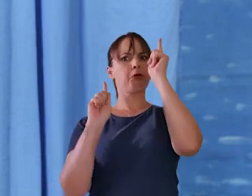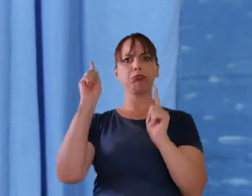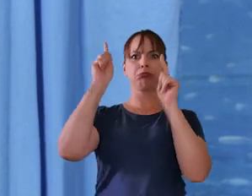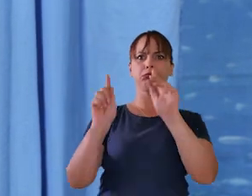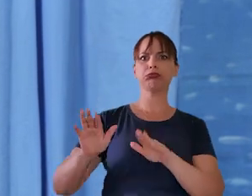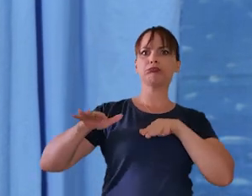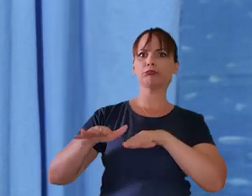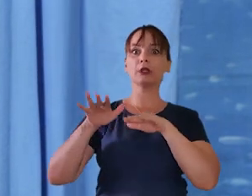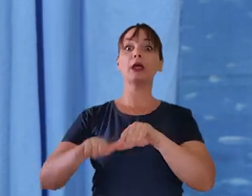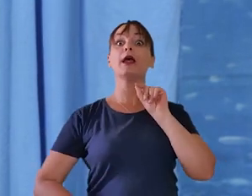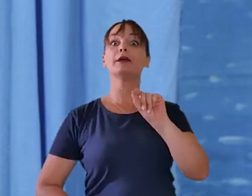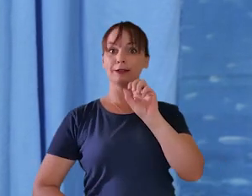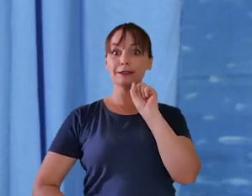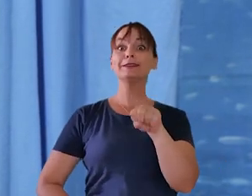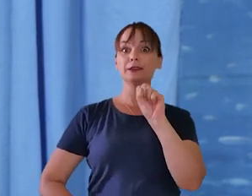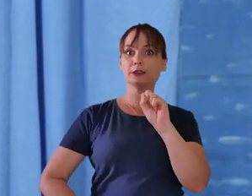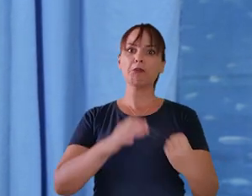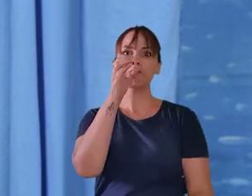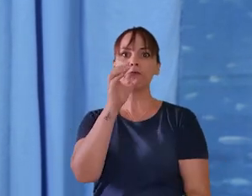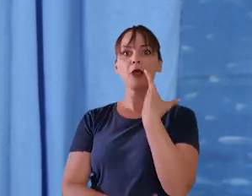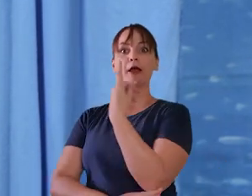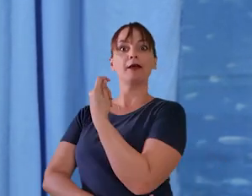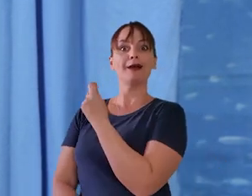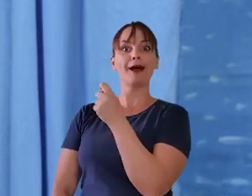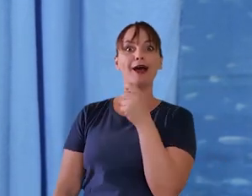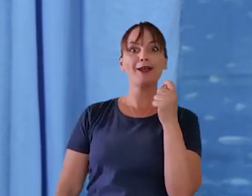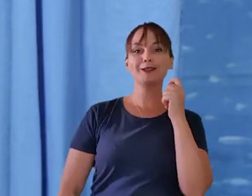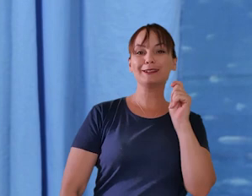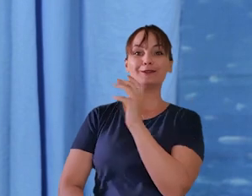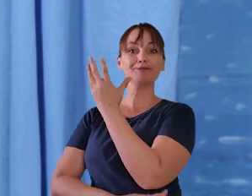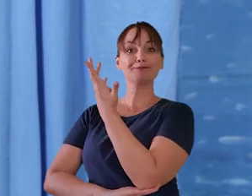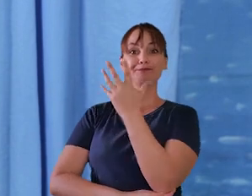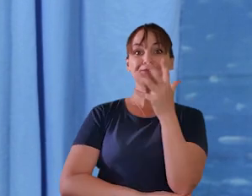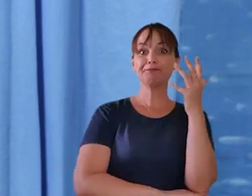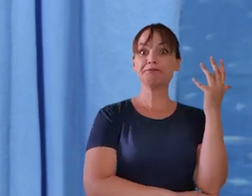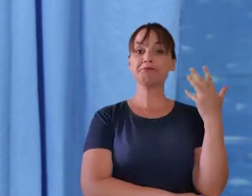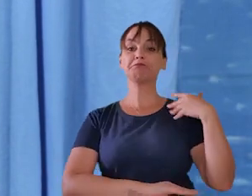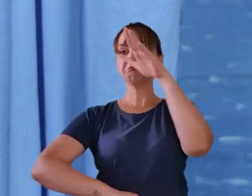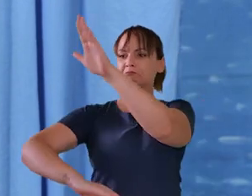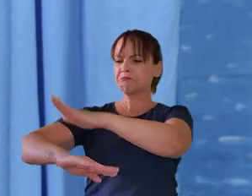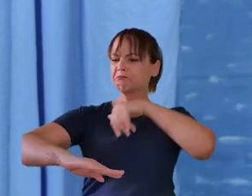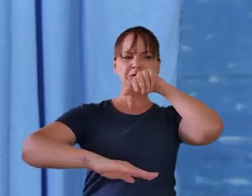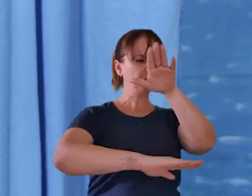mesmo. Ela fundou até uma associação de ambientalistas. E isso convocou a assembleia pelas